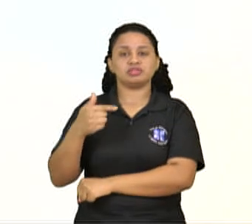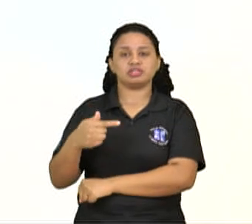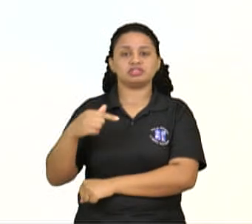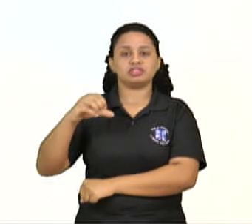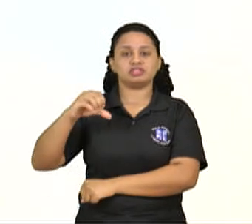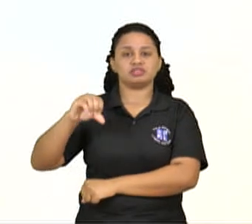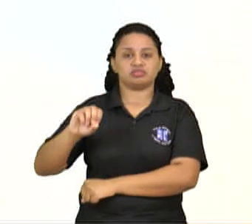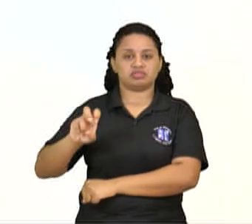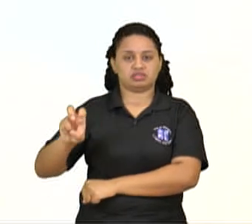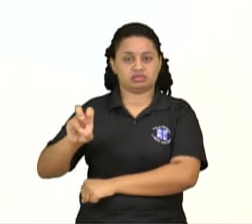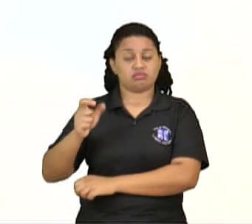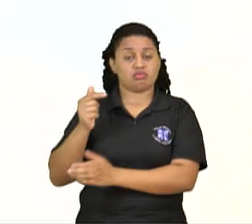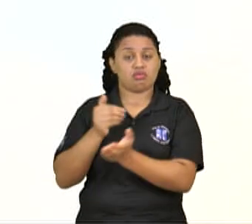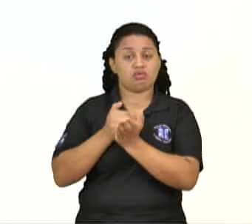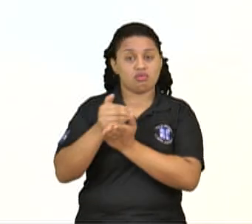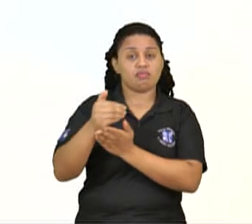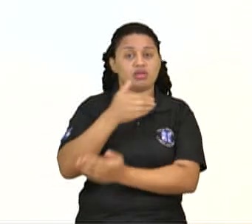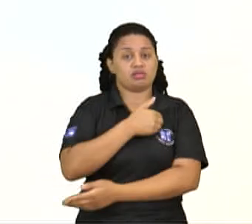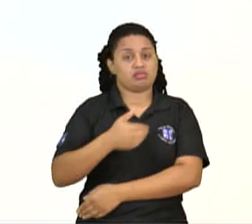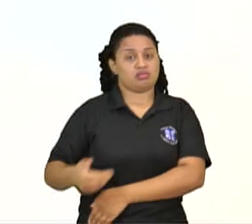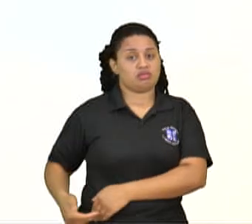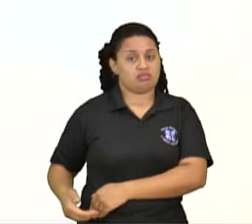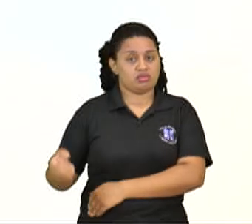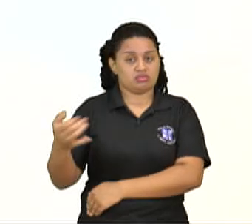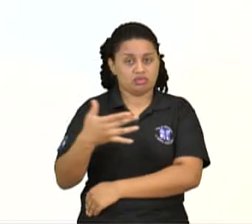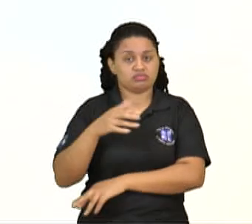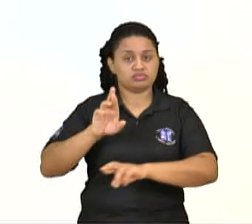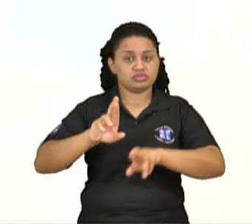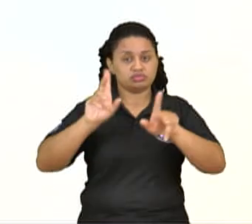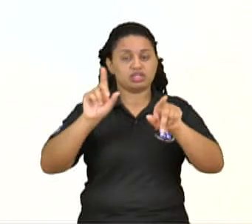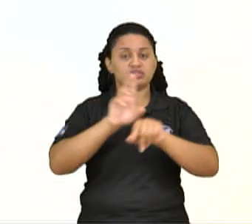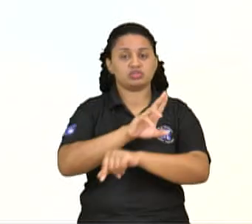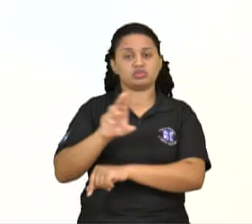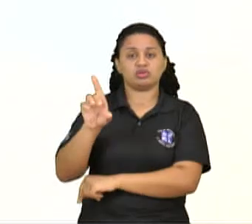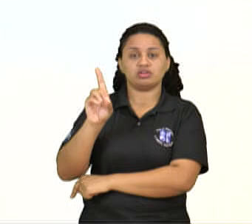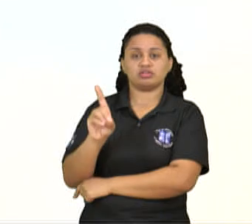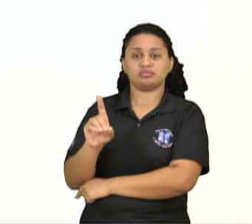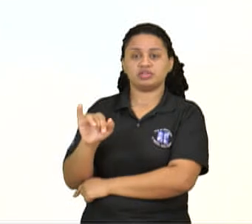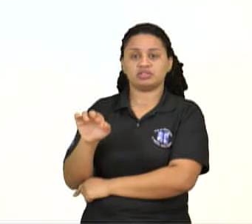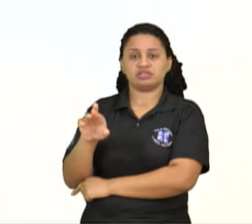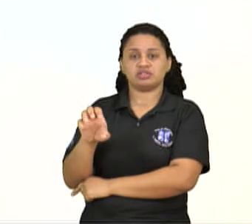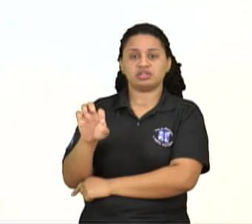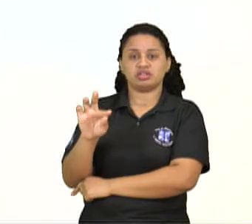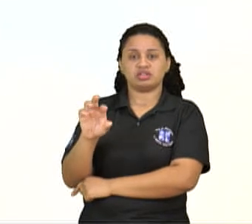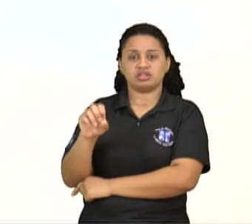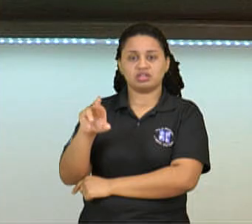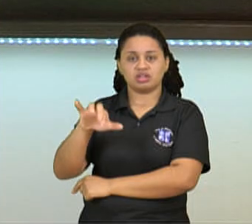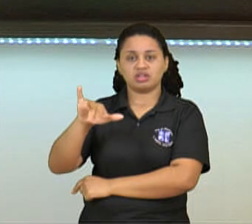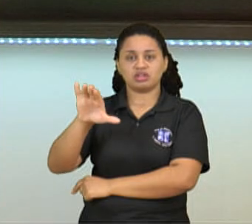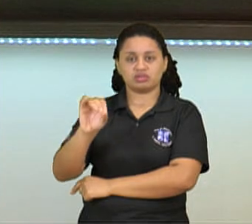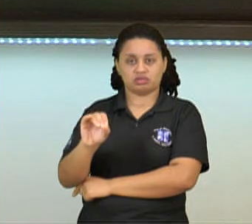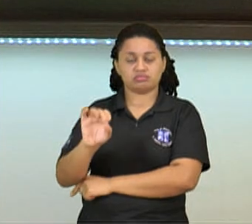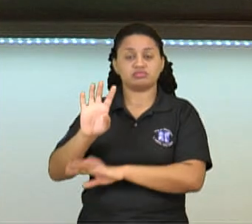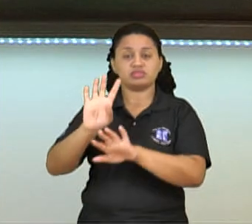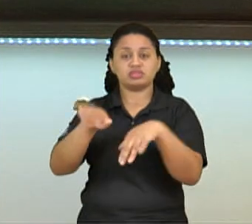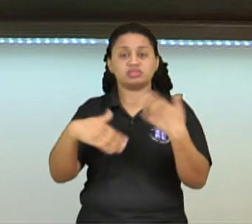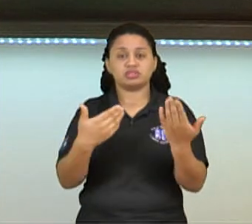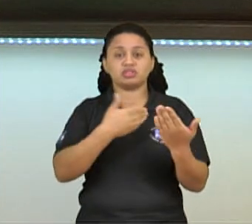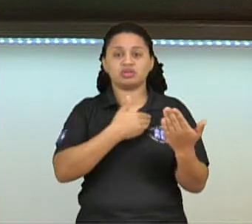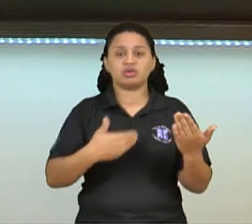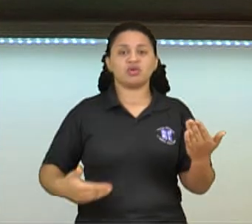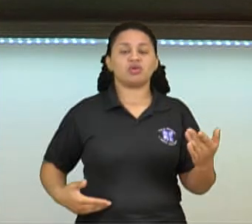que inicia esse novo governo chamado Diretório. O Diretório, então, é o governo que vai